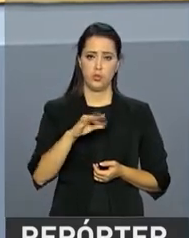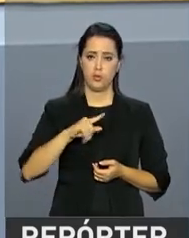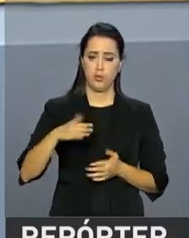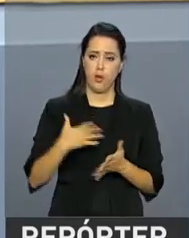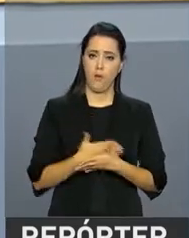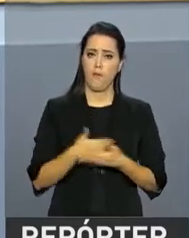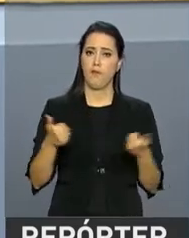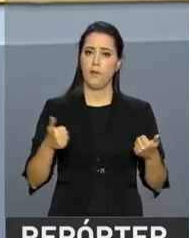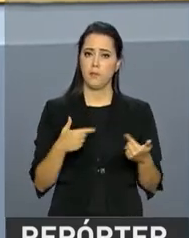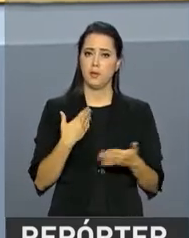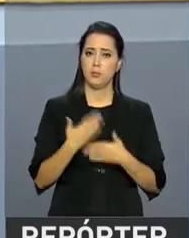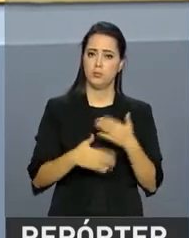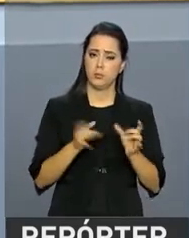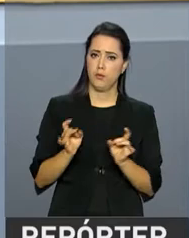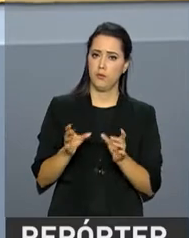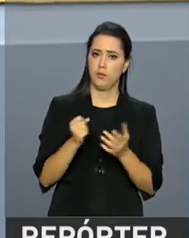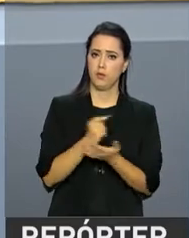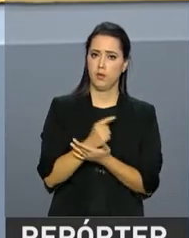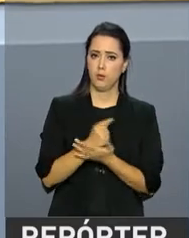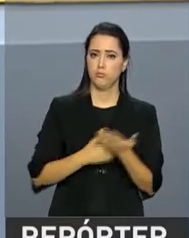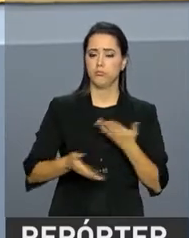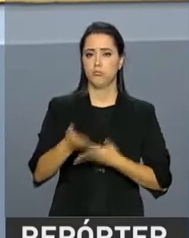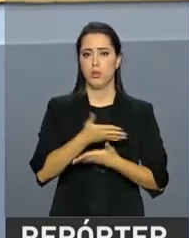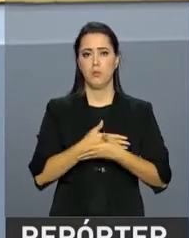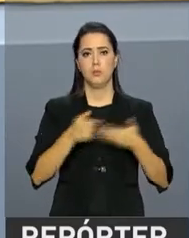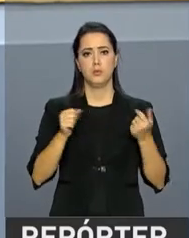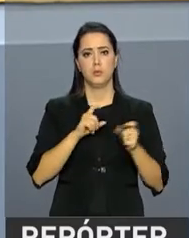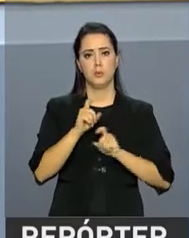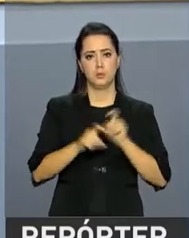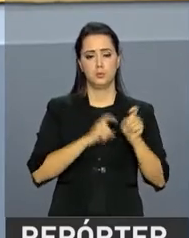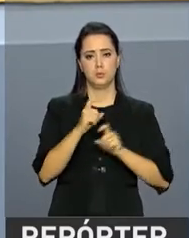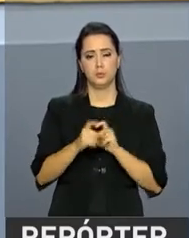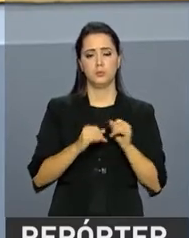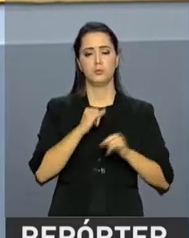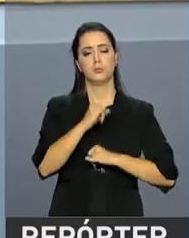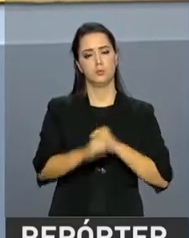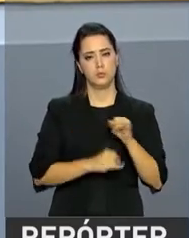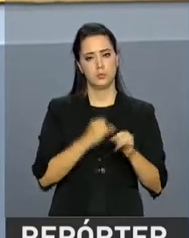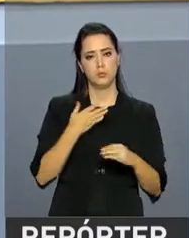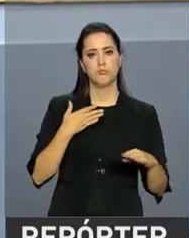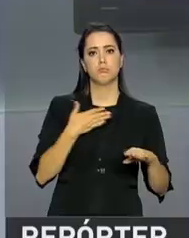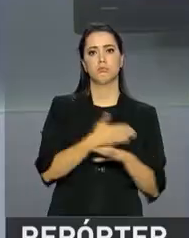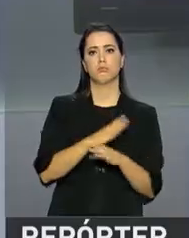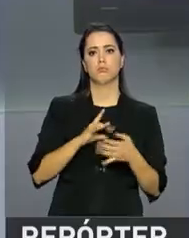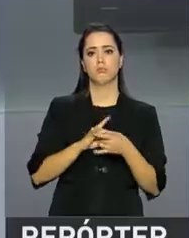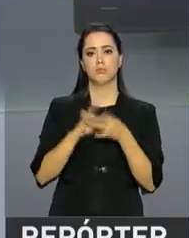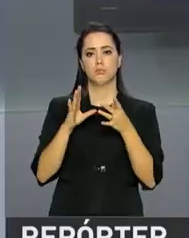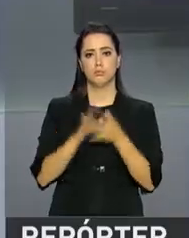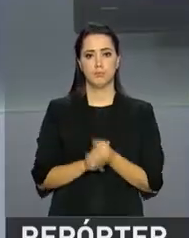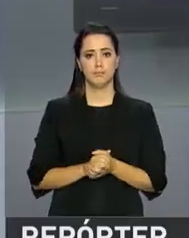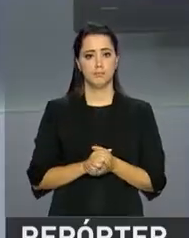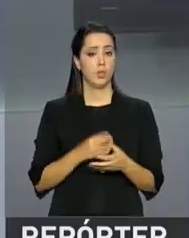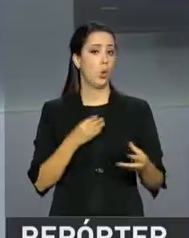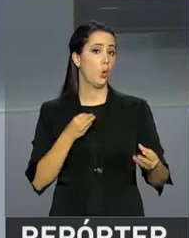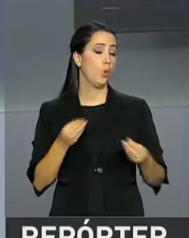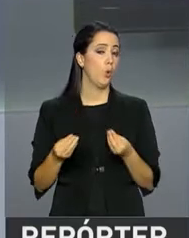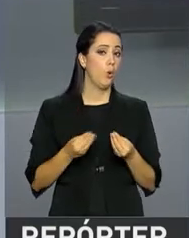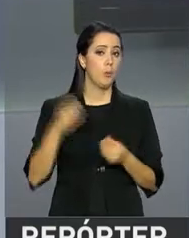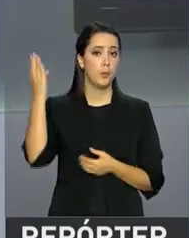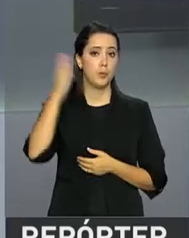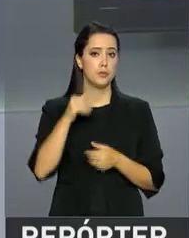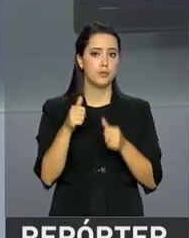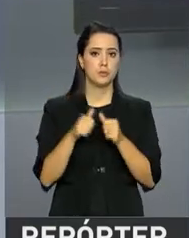produtividade da economia brasileira com infraestrutura de redes e acesso à internet como o brasil está inserido